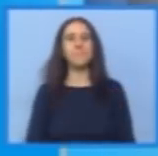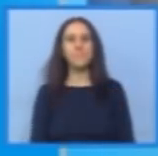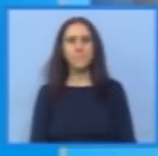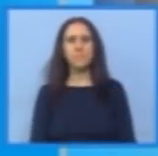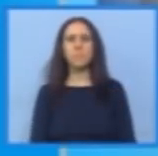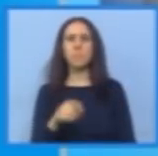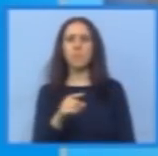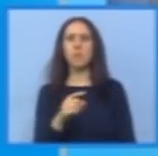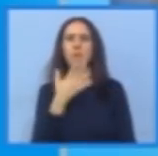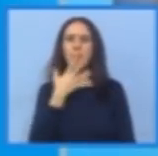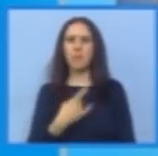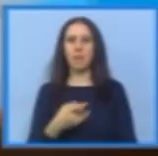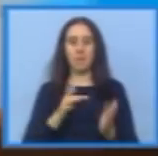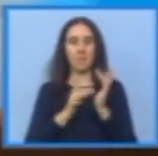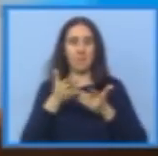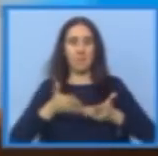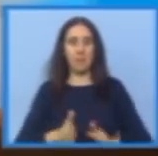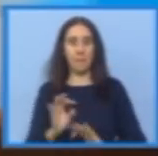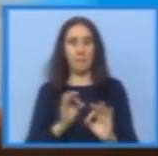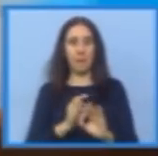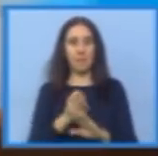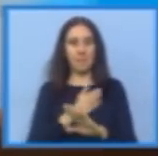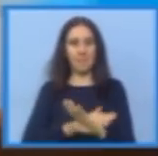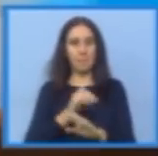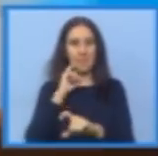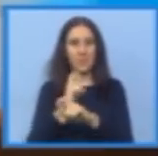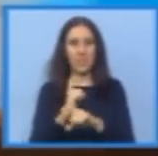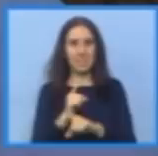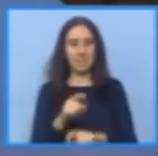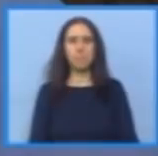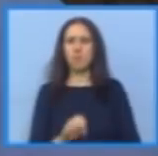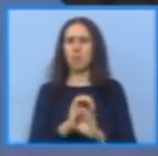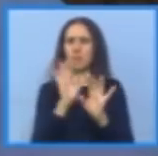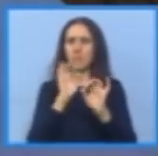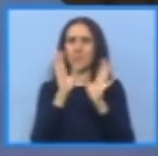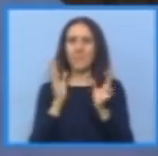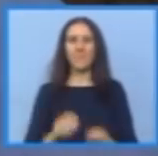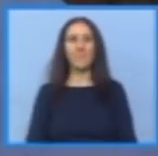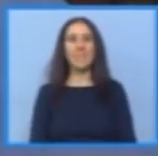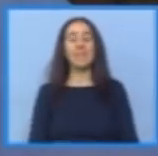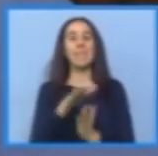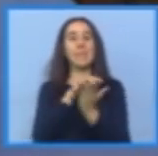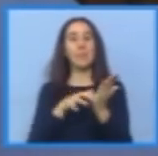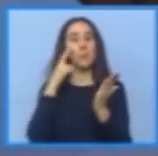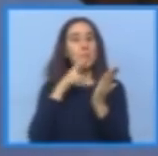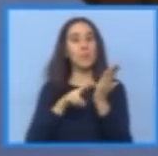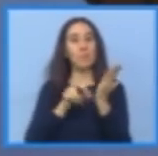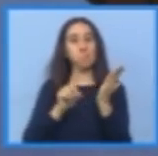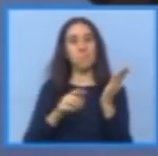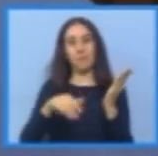nos preparativos de Natal também essa claro, vigilância. Claro. No texto da primeira leitura, que se escuta também neste domingo,